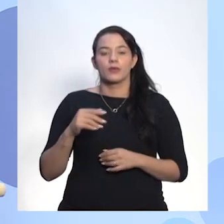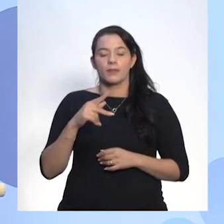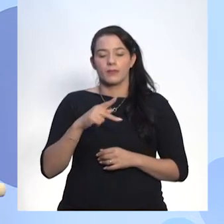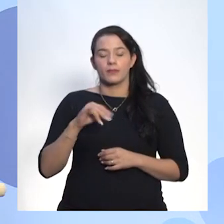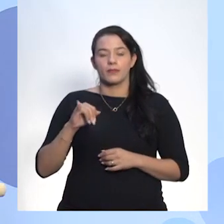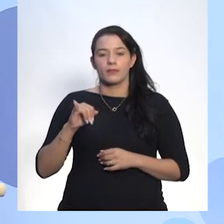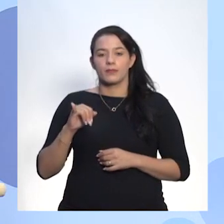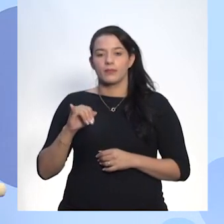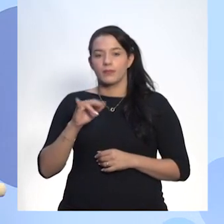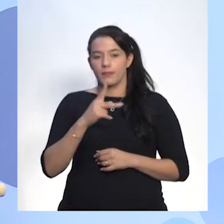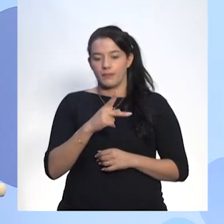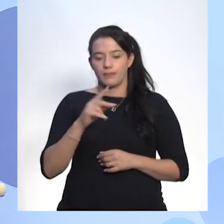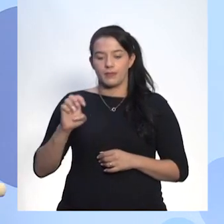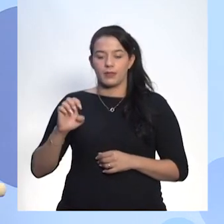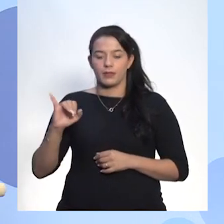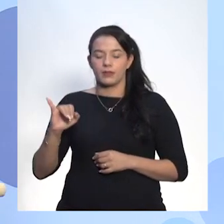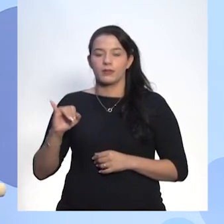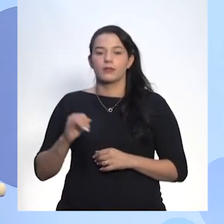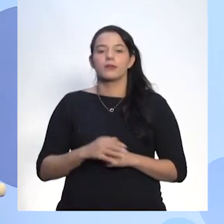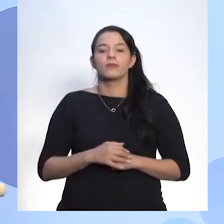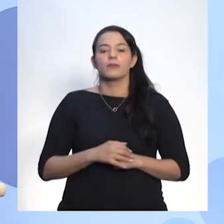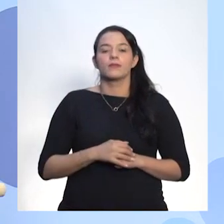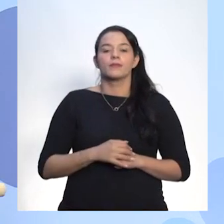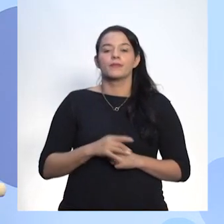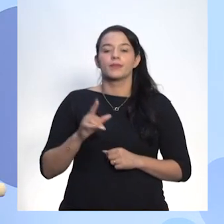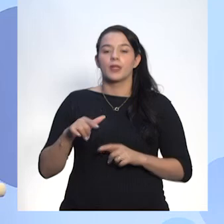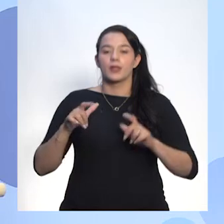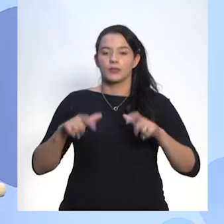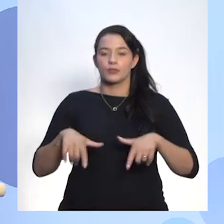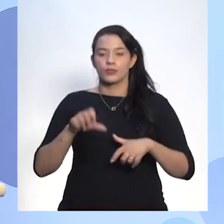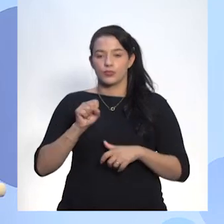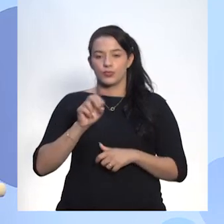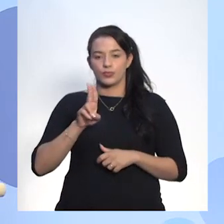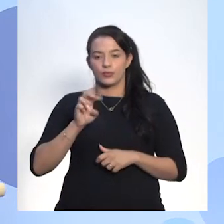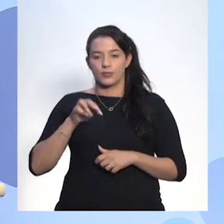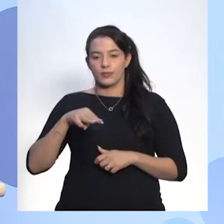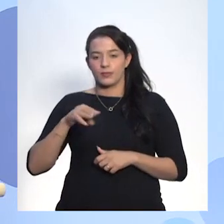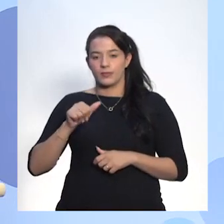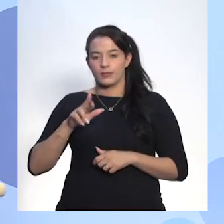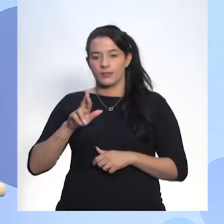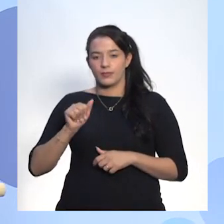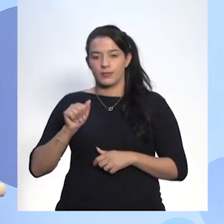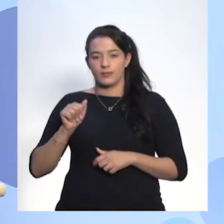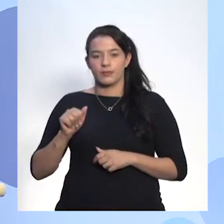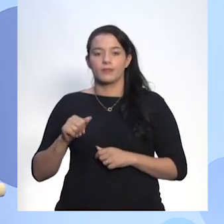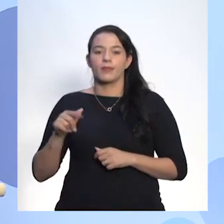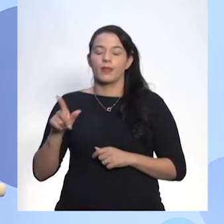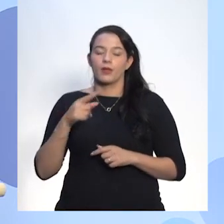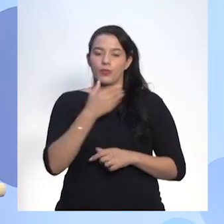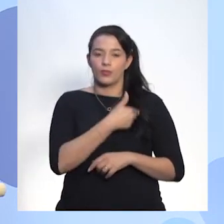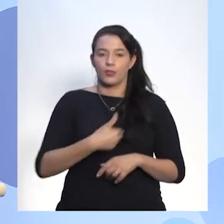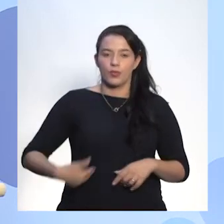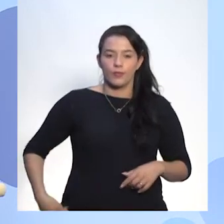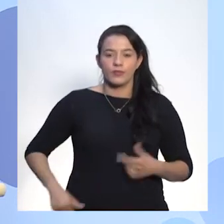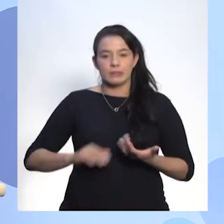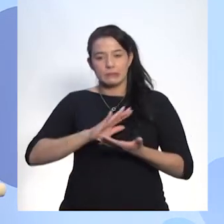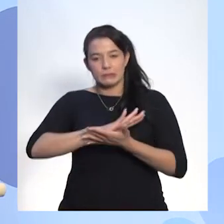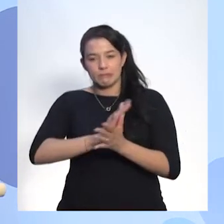PEI, Prefeito José Miranda de Sumaré. Resposta da aluna Raíssa, do 9º B: os governos